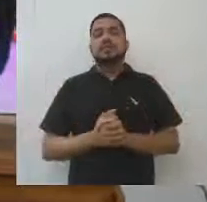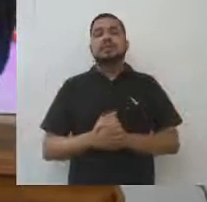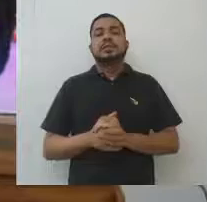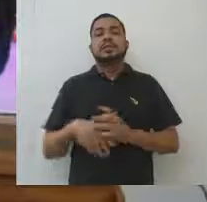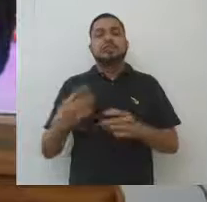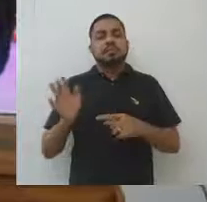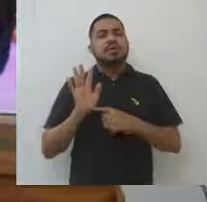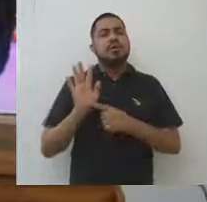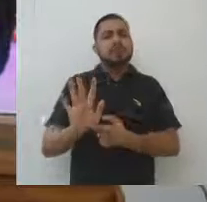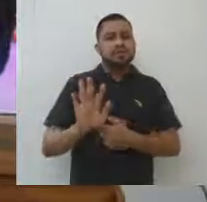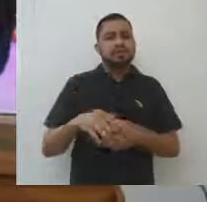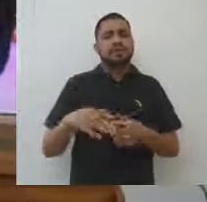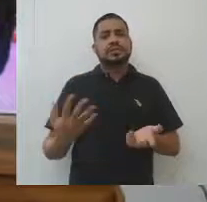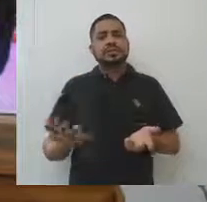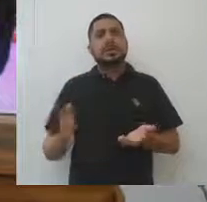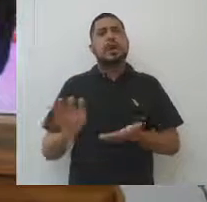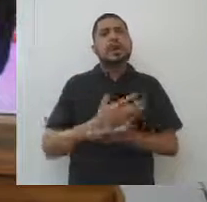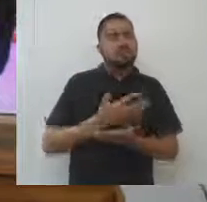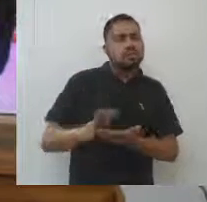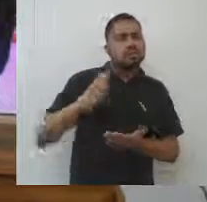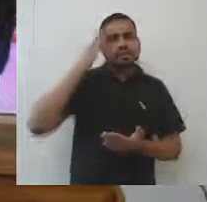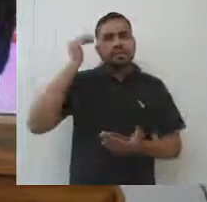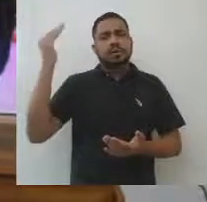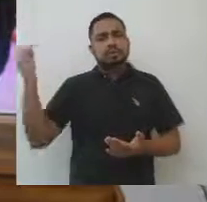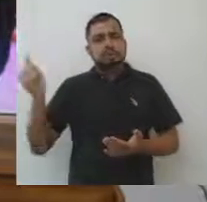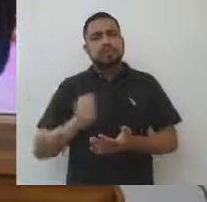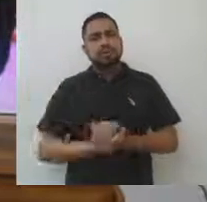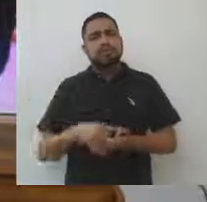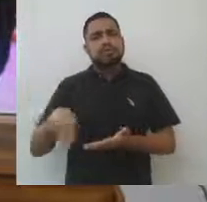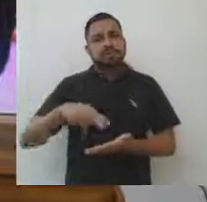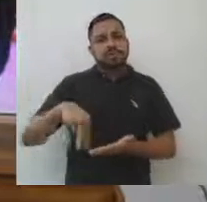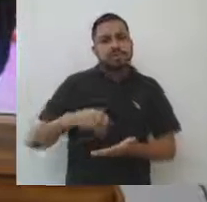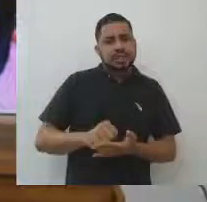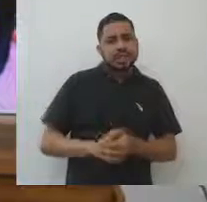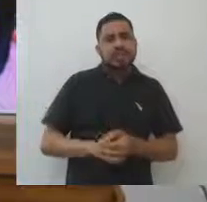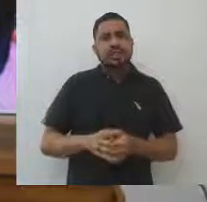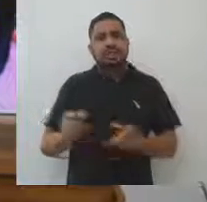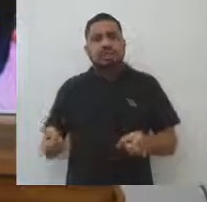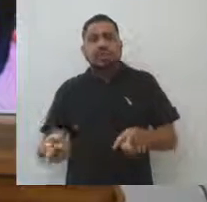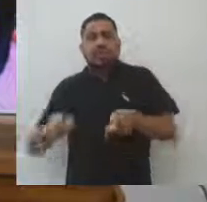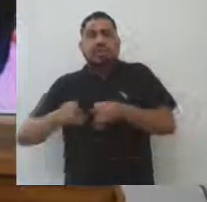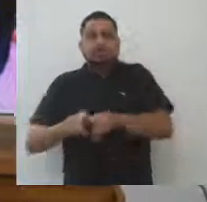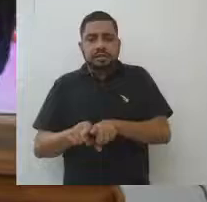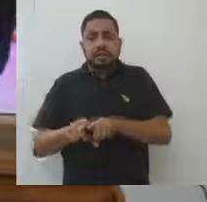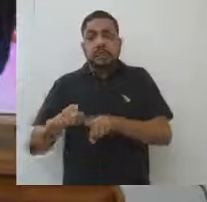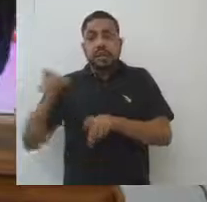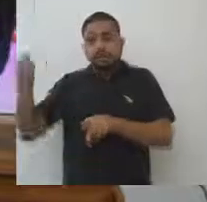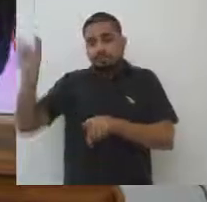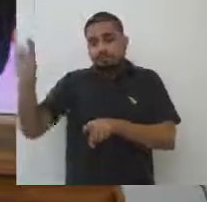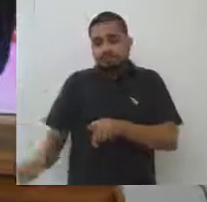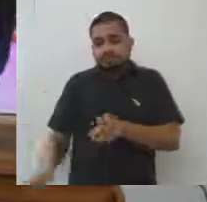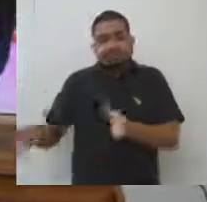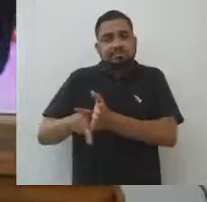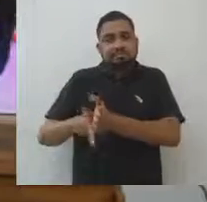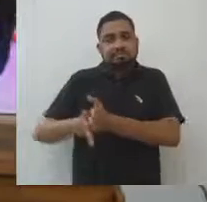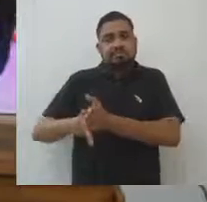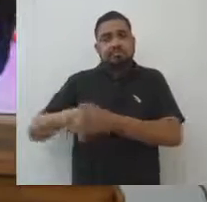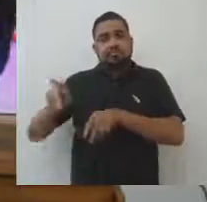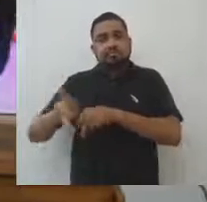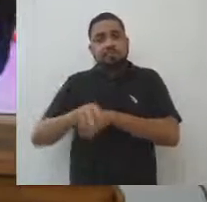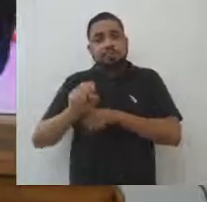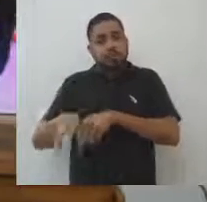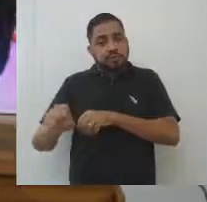que mostram justamente alguns famosos dançando. Então, tá os famosos associados ao seu personal dance, ao